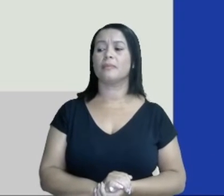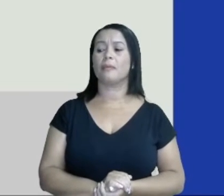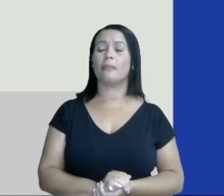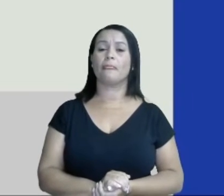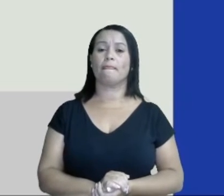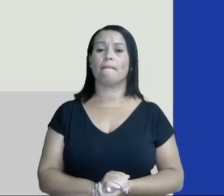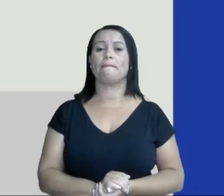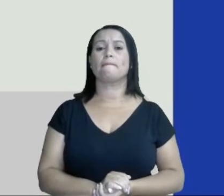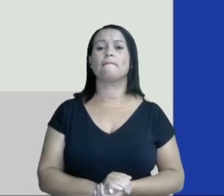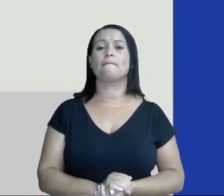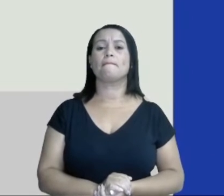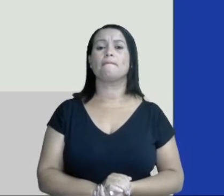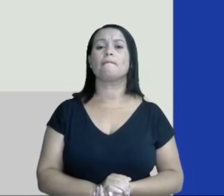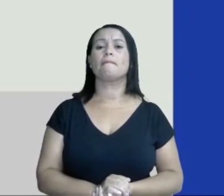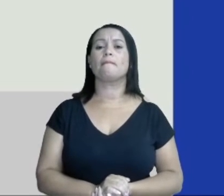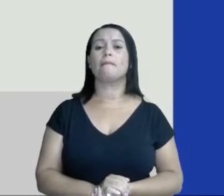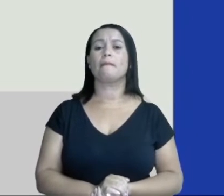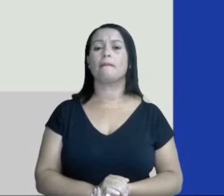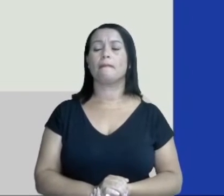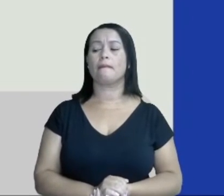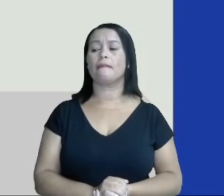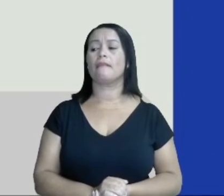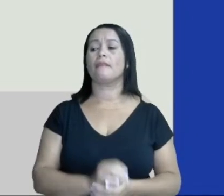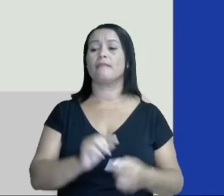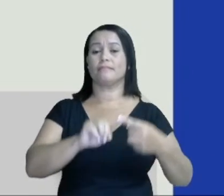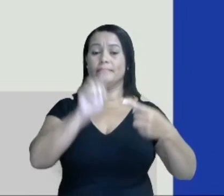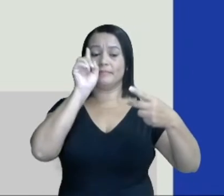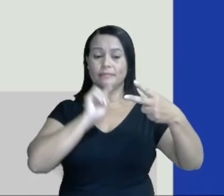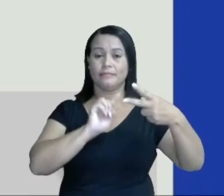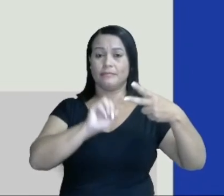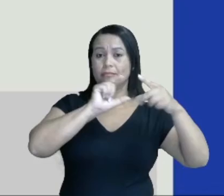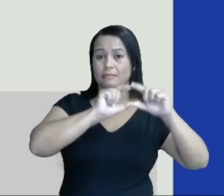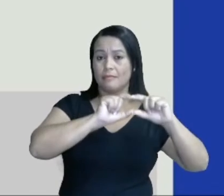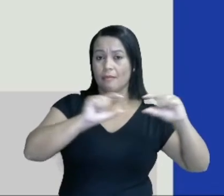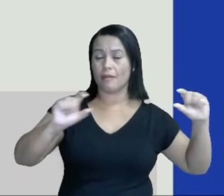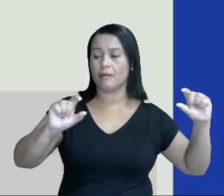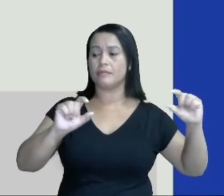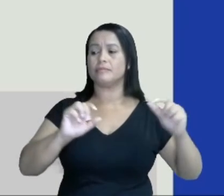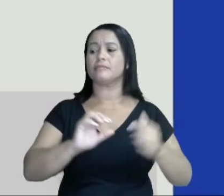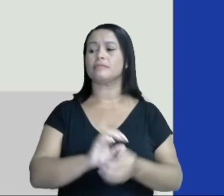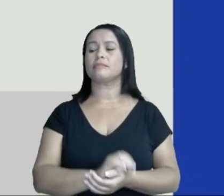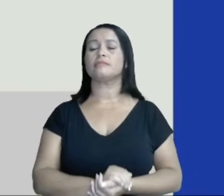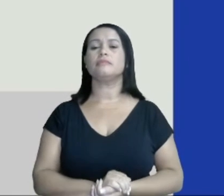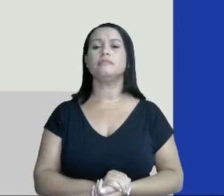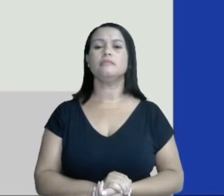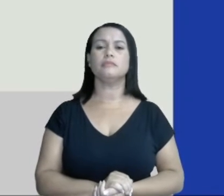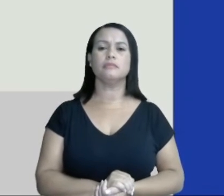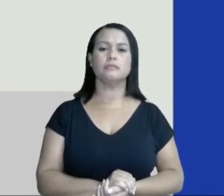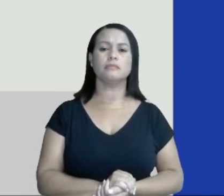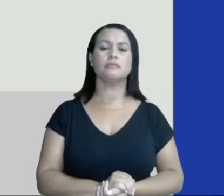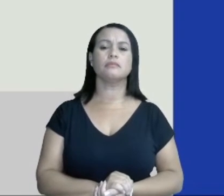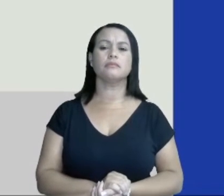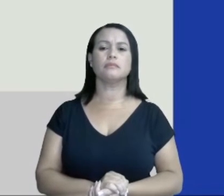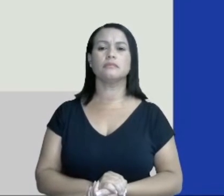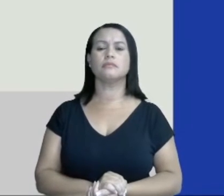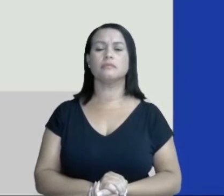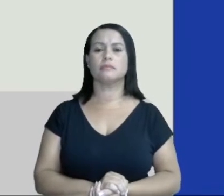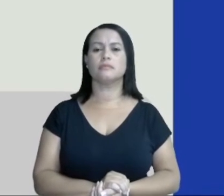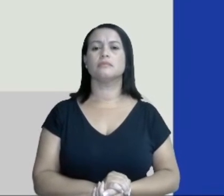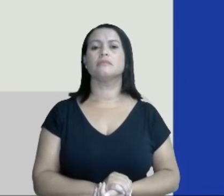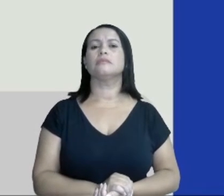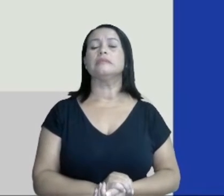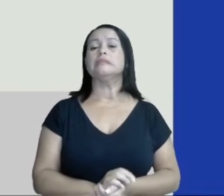roubaram, certo? Vamos para a próxima frase, ó. Voy a dejar los gatos a